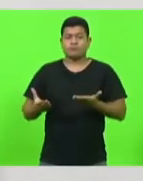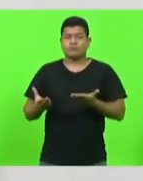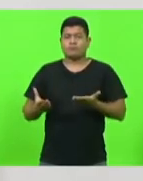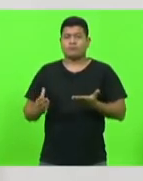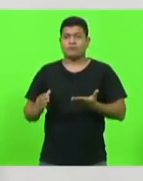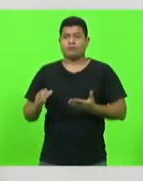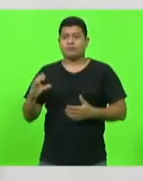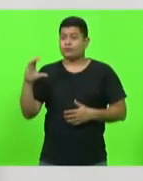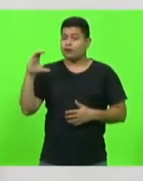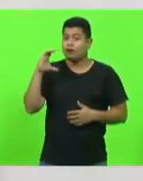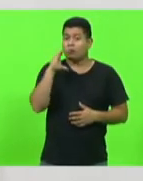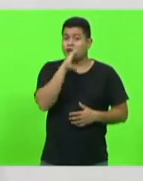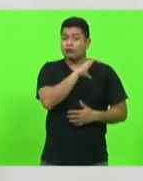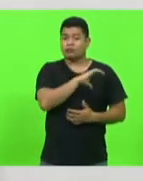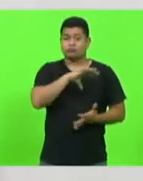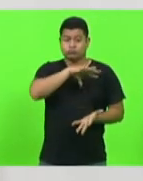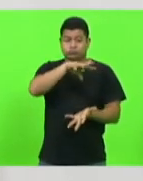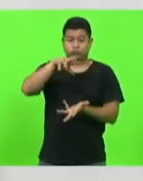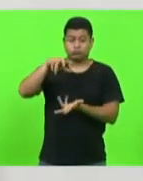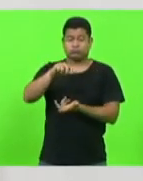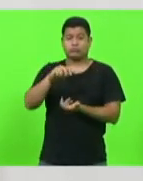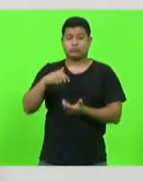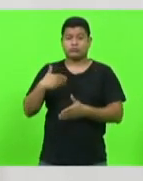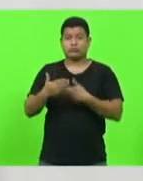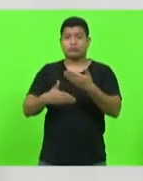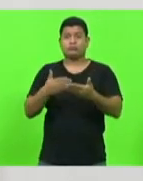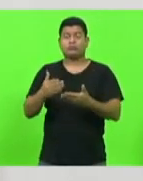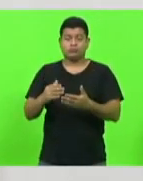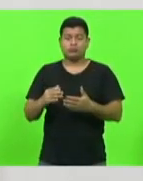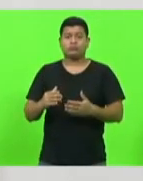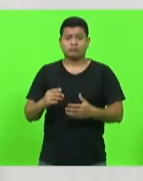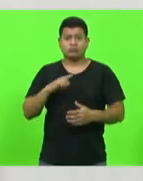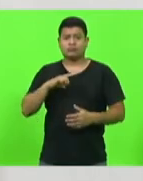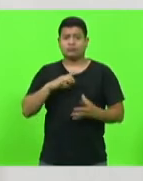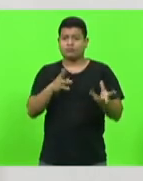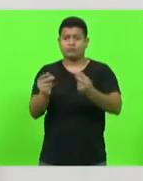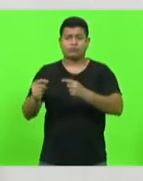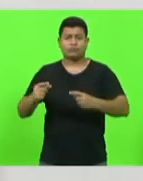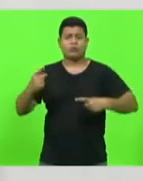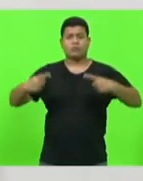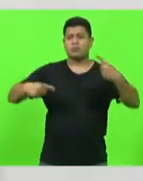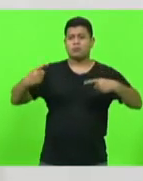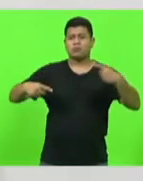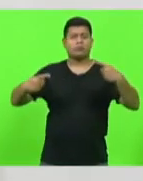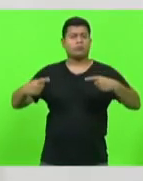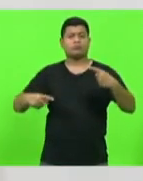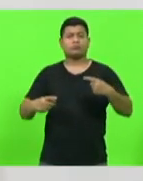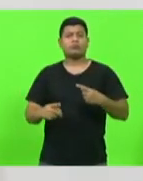global tomará conta dos grandes debates, não só